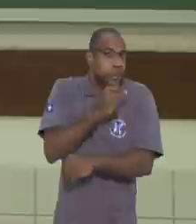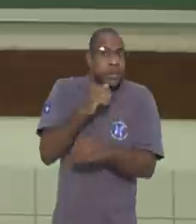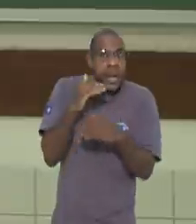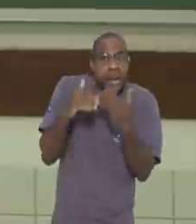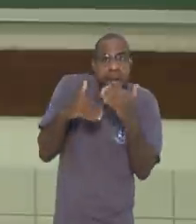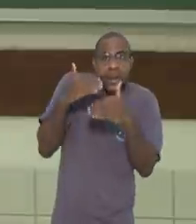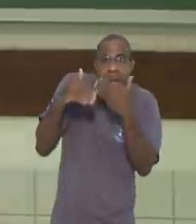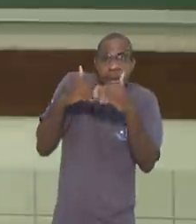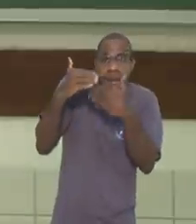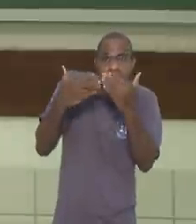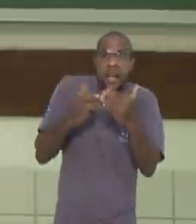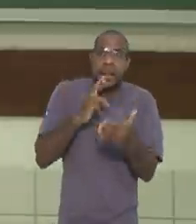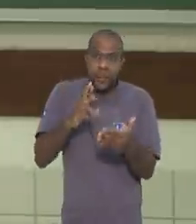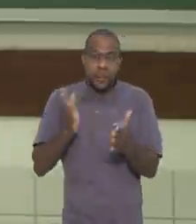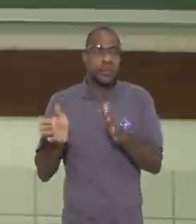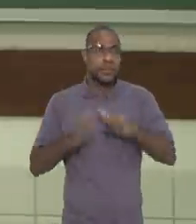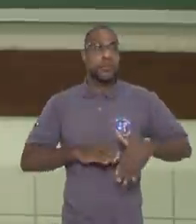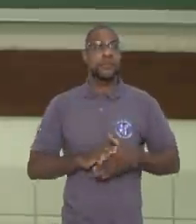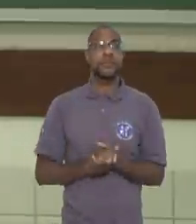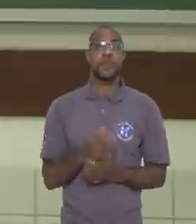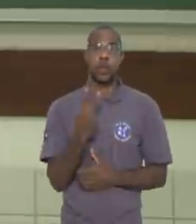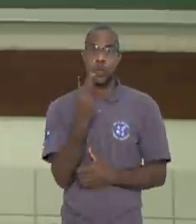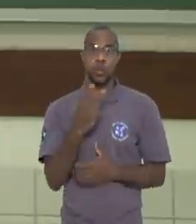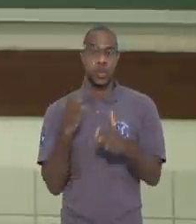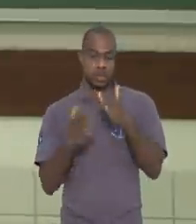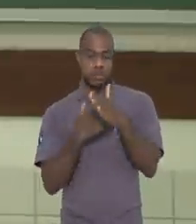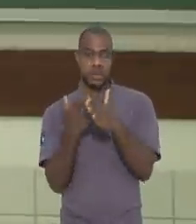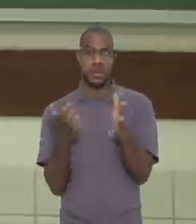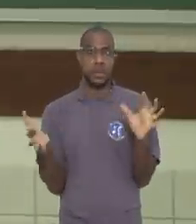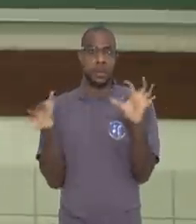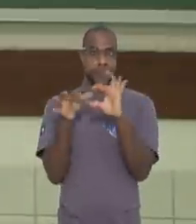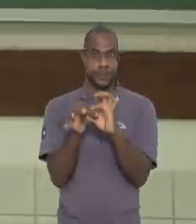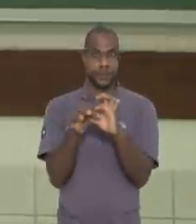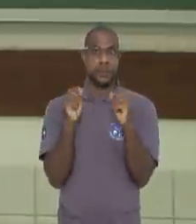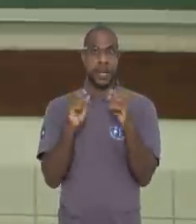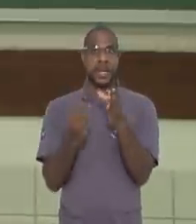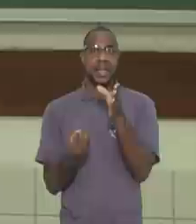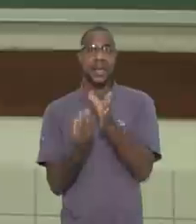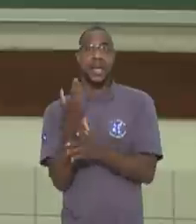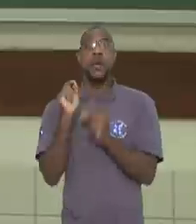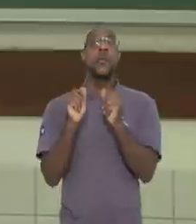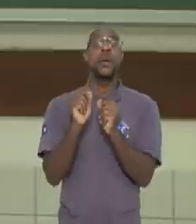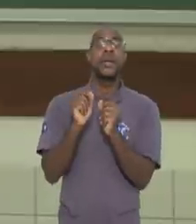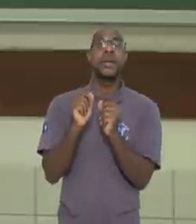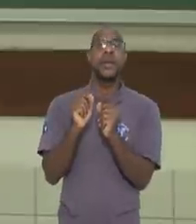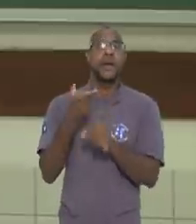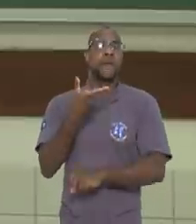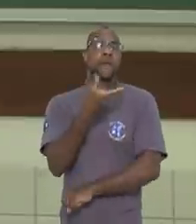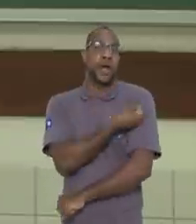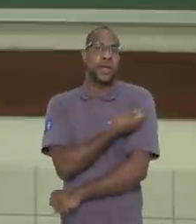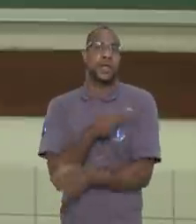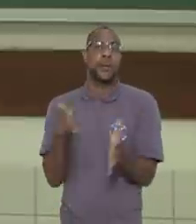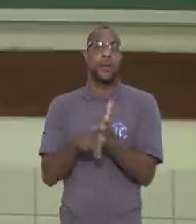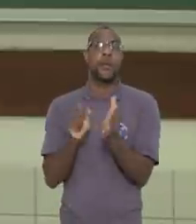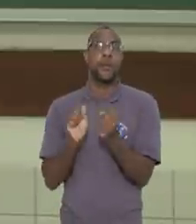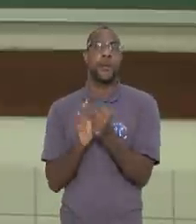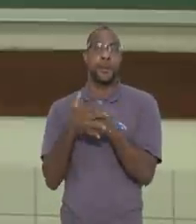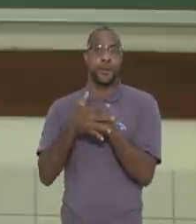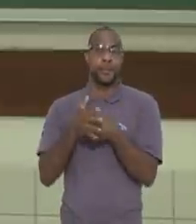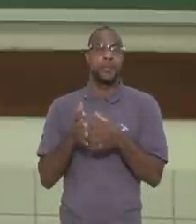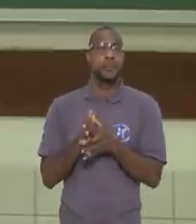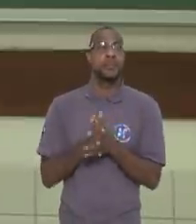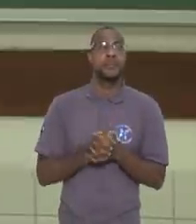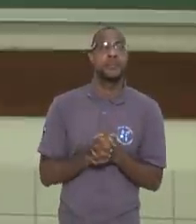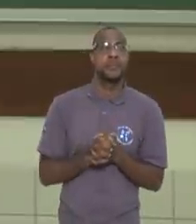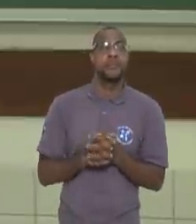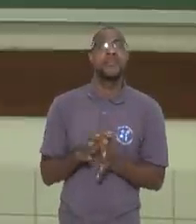imune. Então, está falando das duas empresas que se uniram para criar uma vacina. Olha só, gente, eu destaquei aqui para vocês o termo DNA